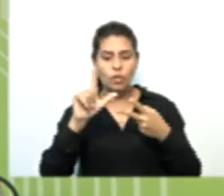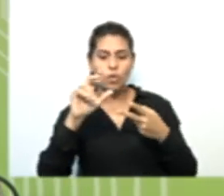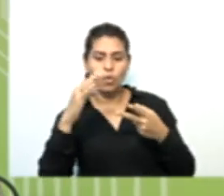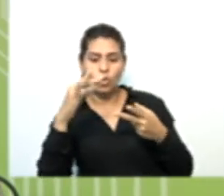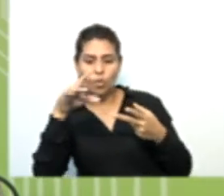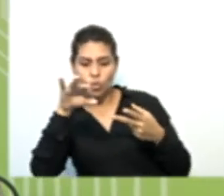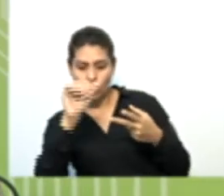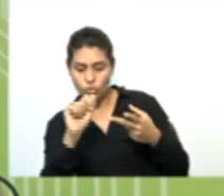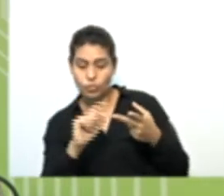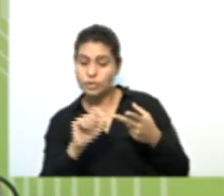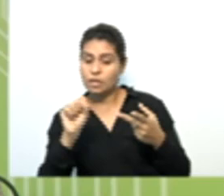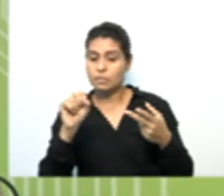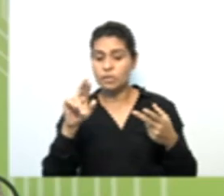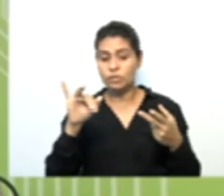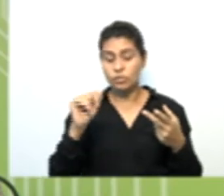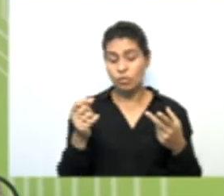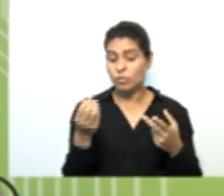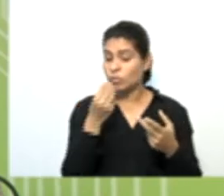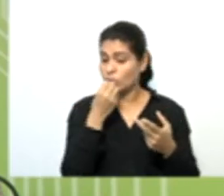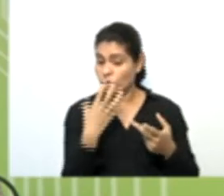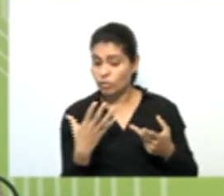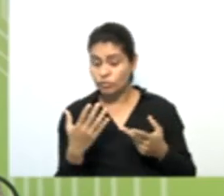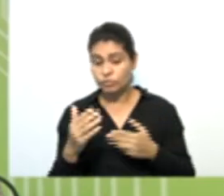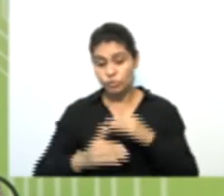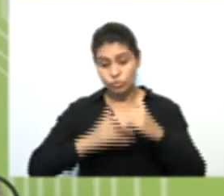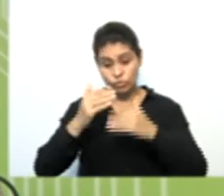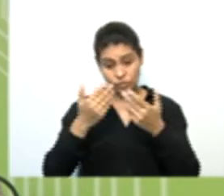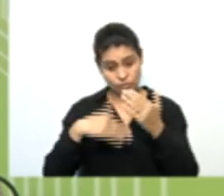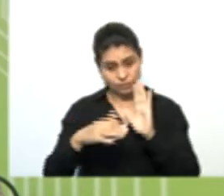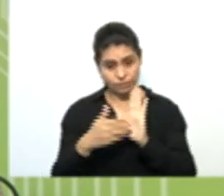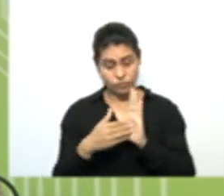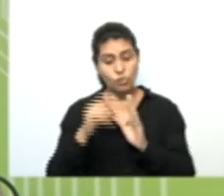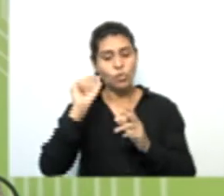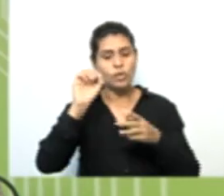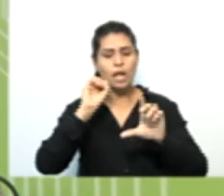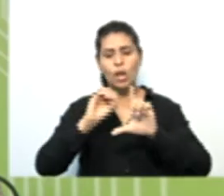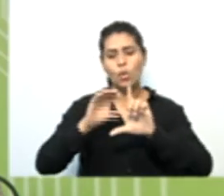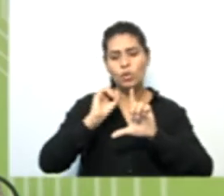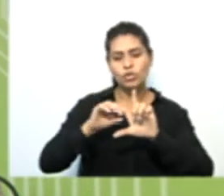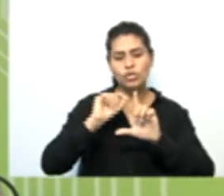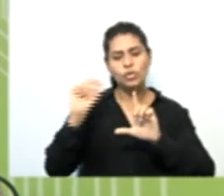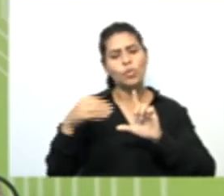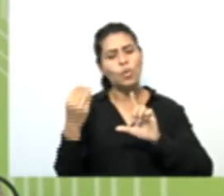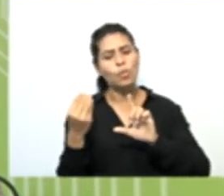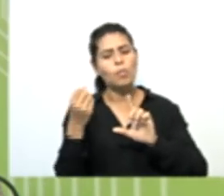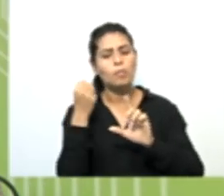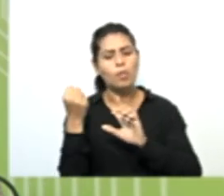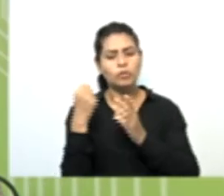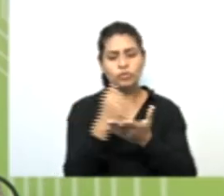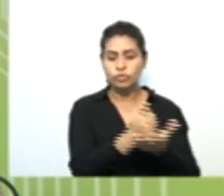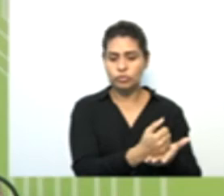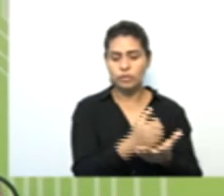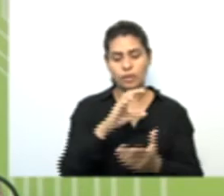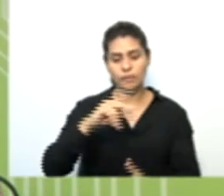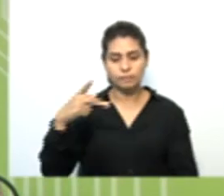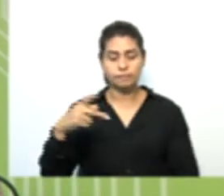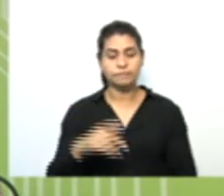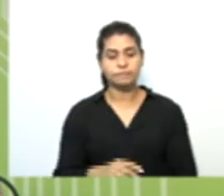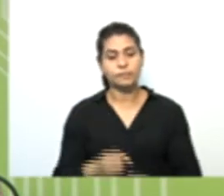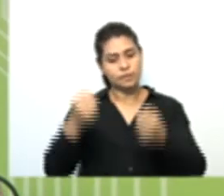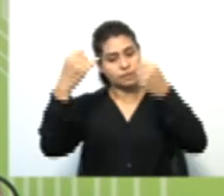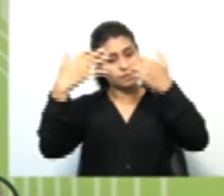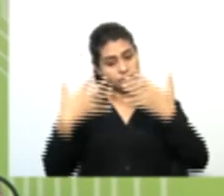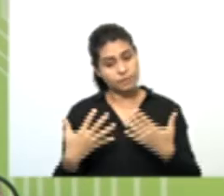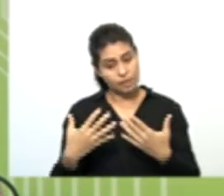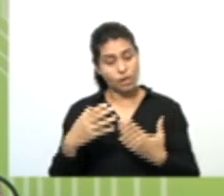sobras, questão da importância do beneficiamento e do processamento, o que é a logística e como ela pode contribuir para a cooperativa. Nós falamos